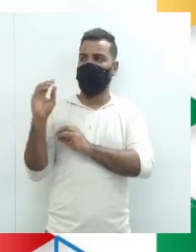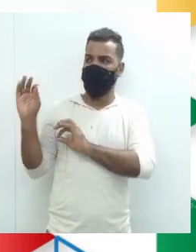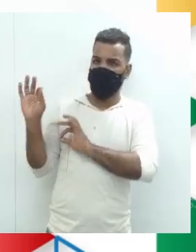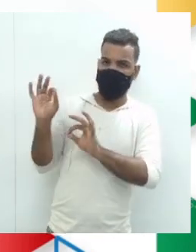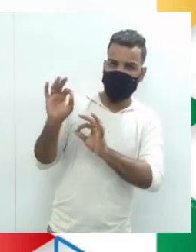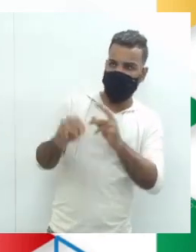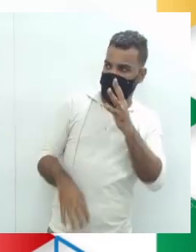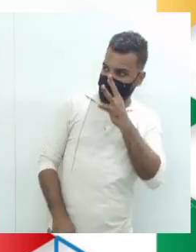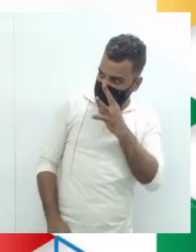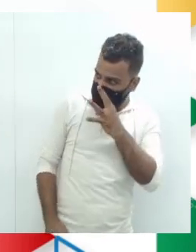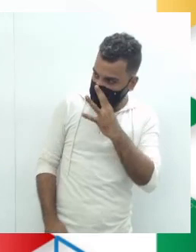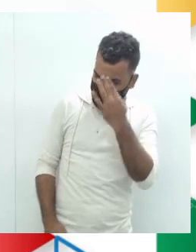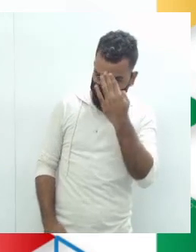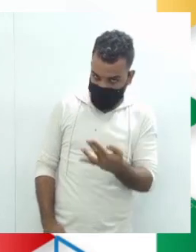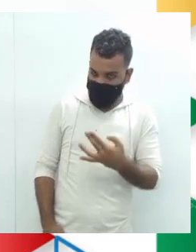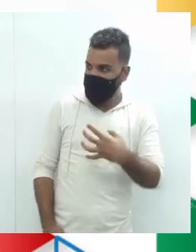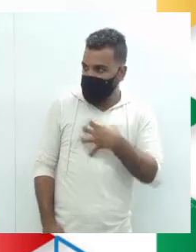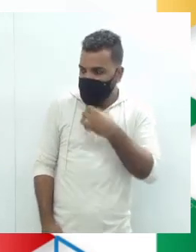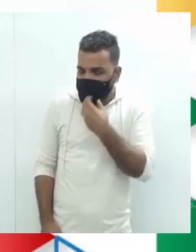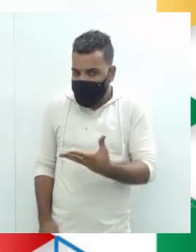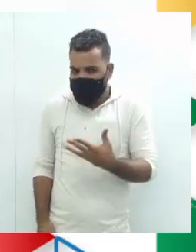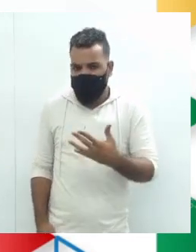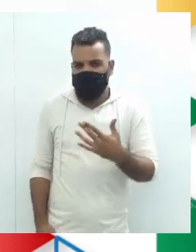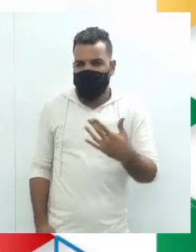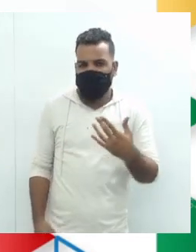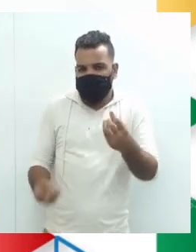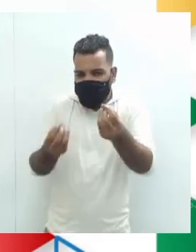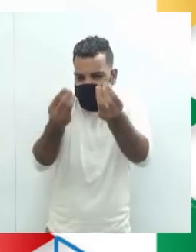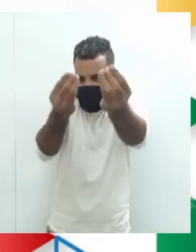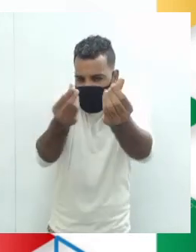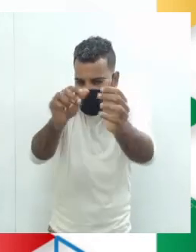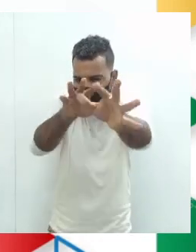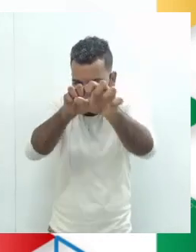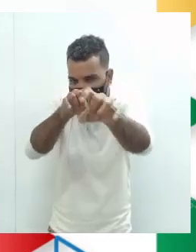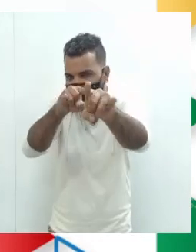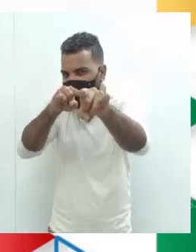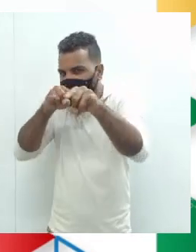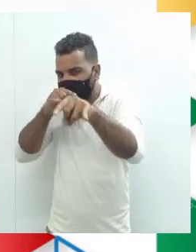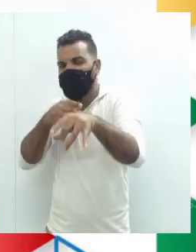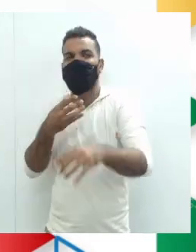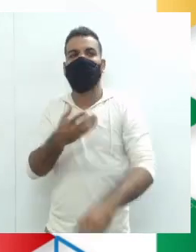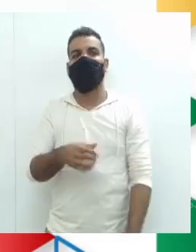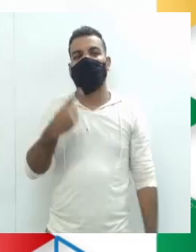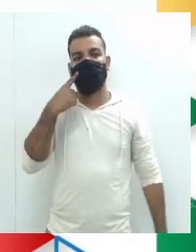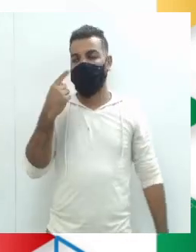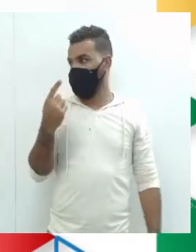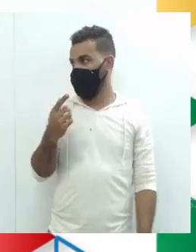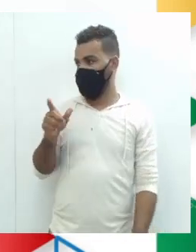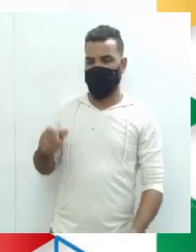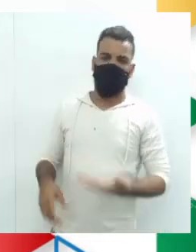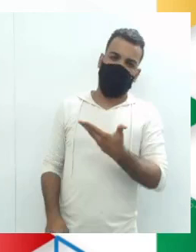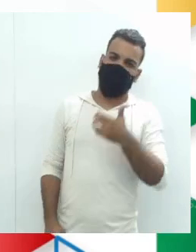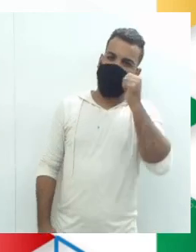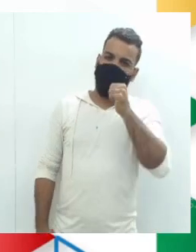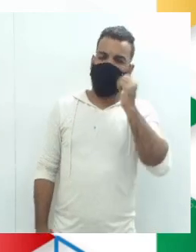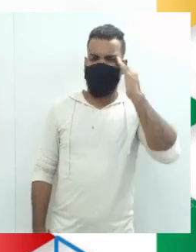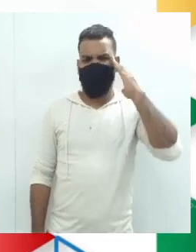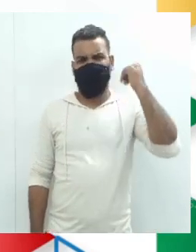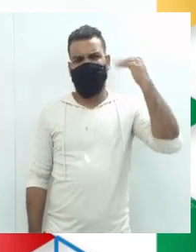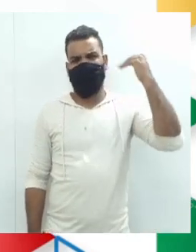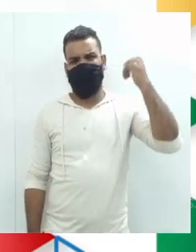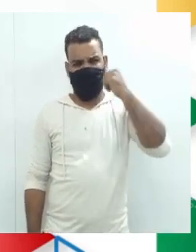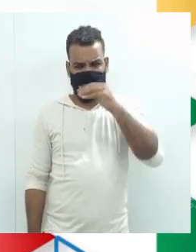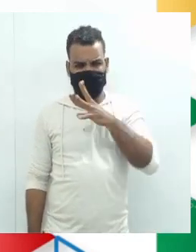vender, divulgar esse produto que vocês estão vendo na tela? Então, primeiramente, a presença de uma pessoa aí famosa, né? Vocês conhecem essa mulher que está aí